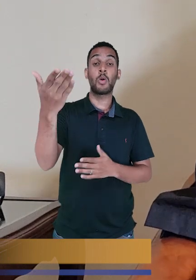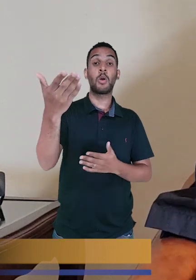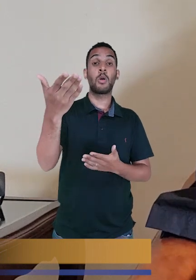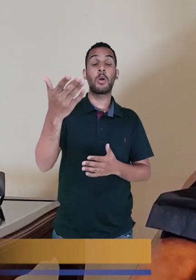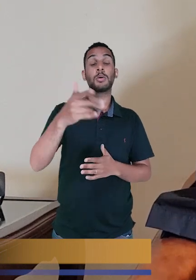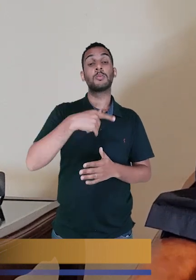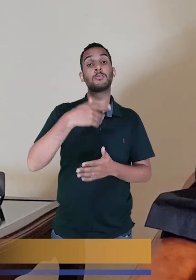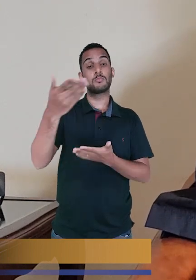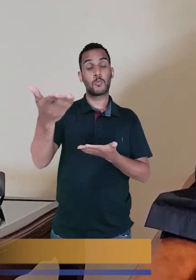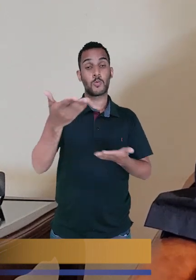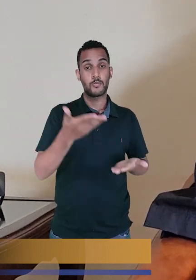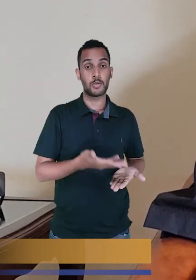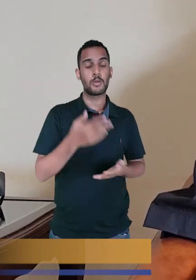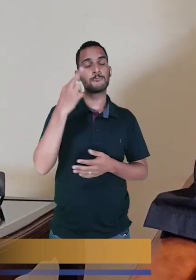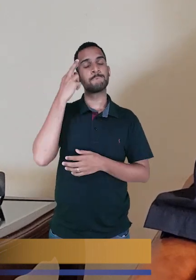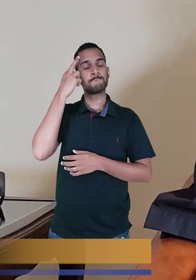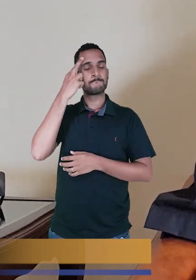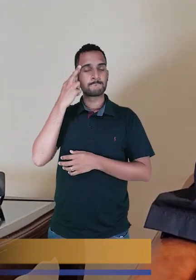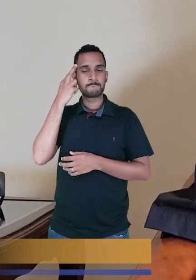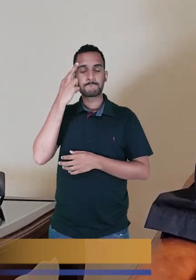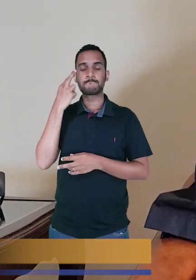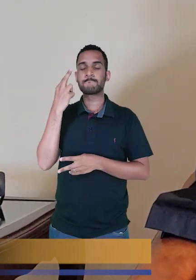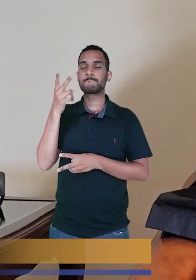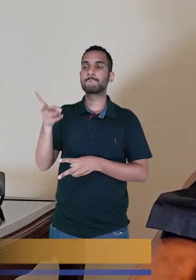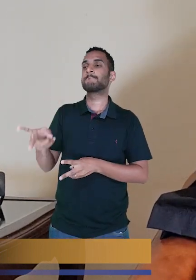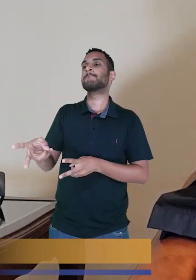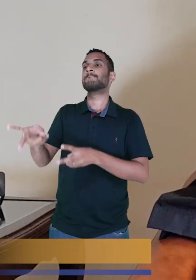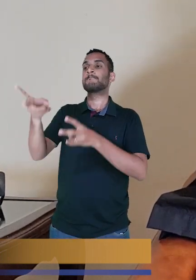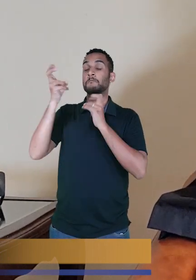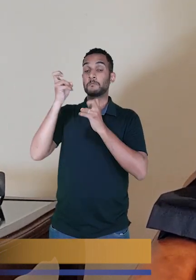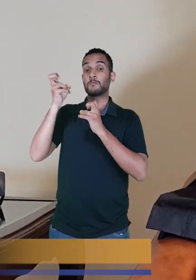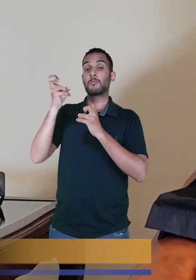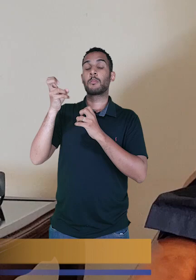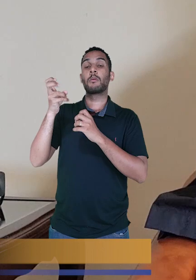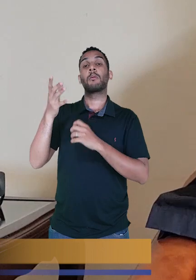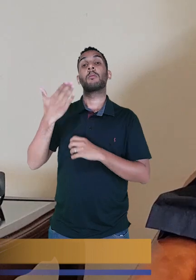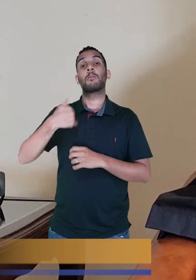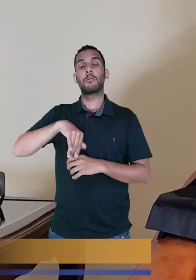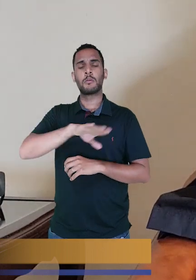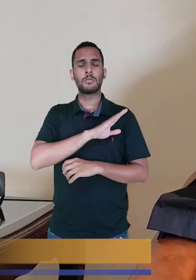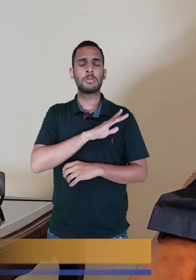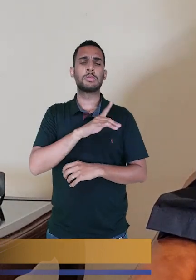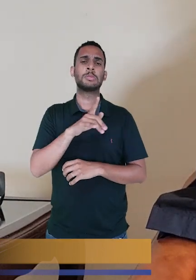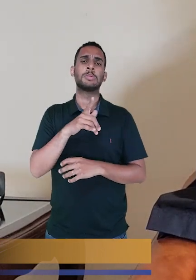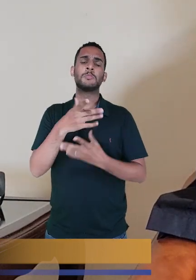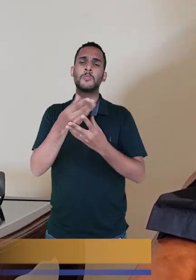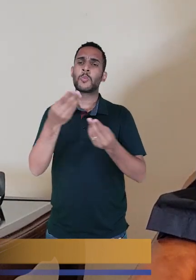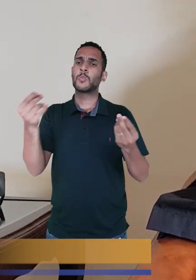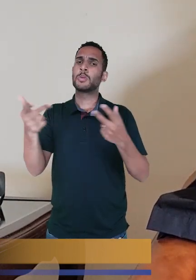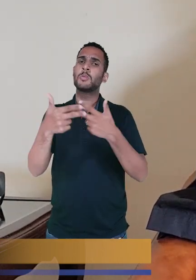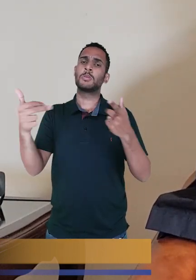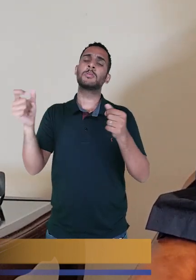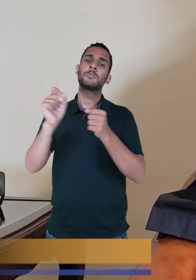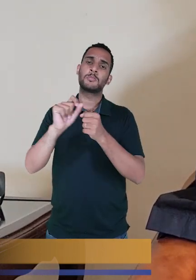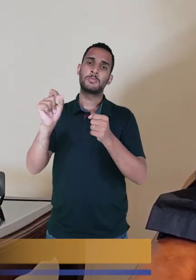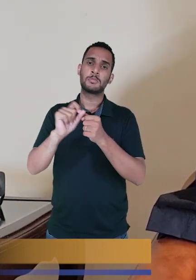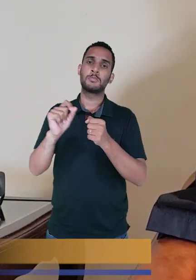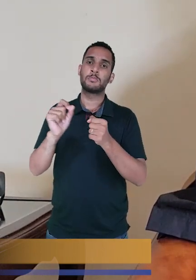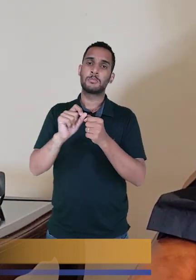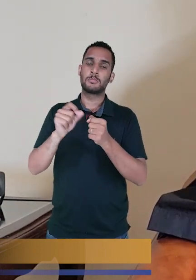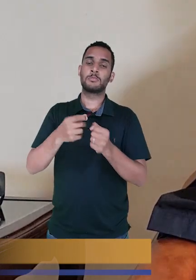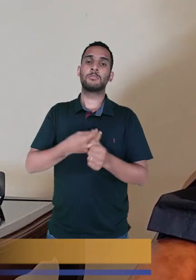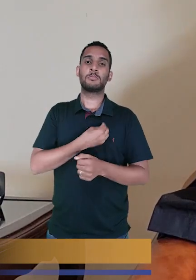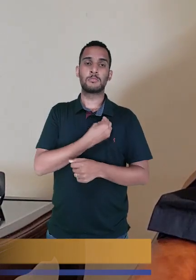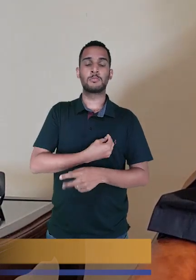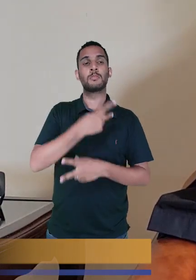nós somos chamados a refletir sobre isso, a reconhecer que nós temos muita coisa a